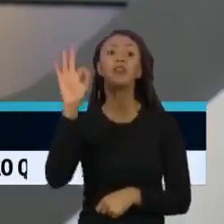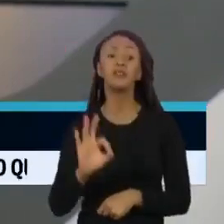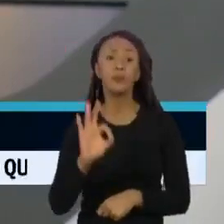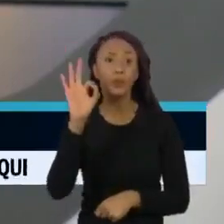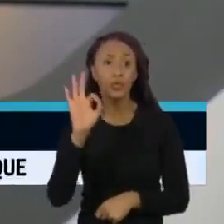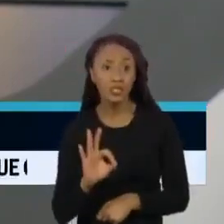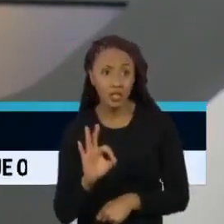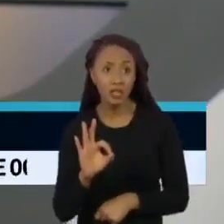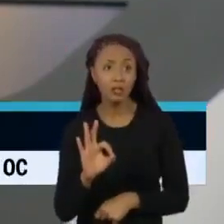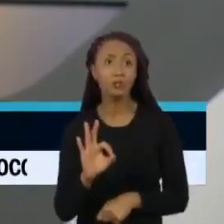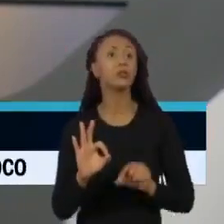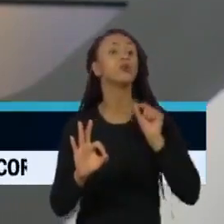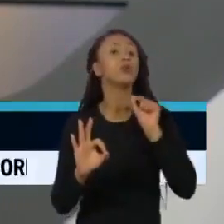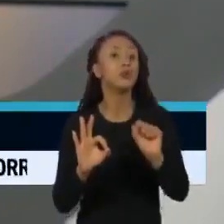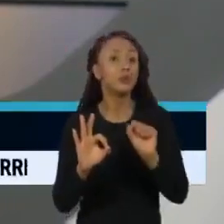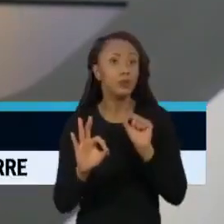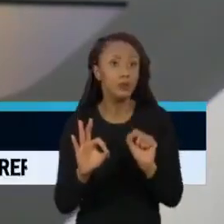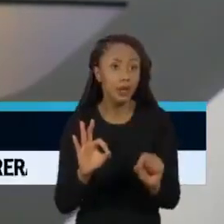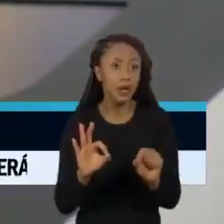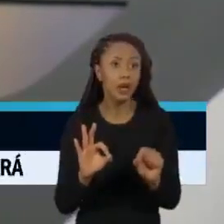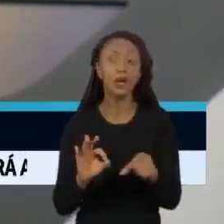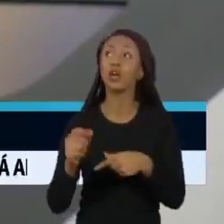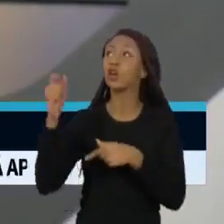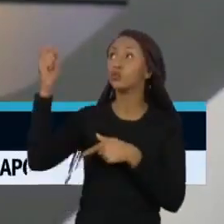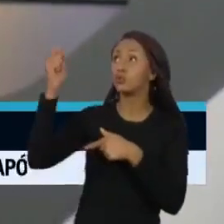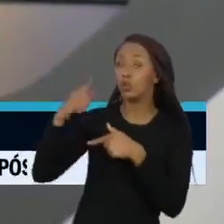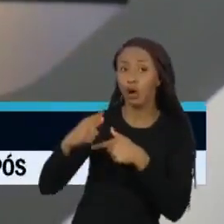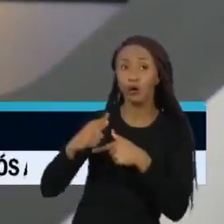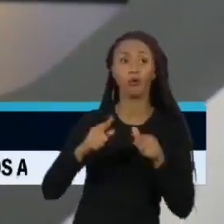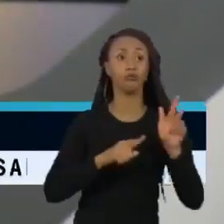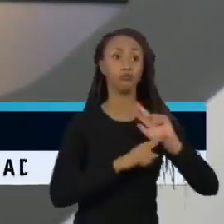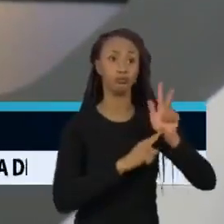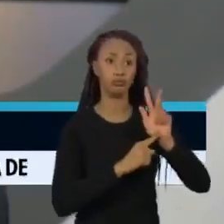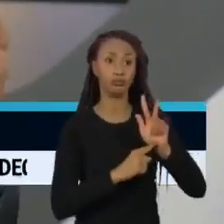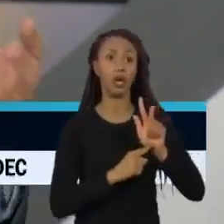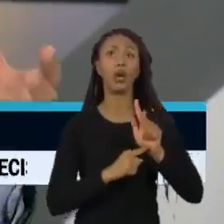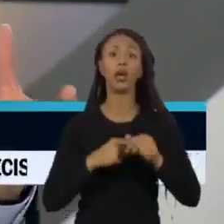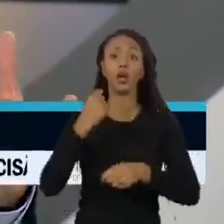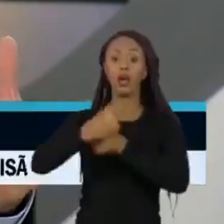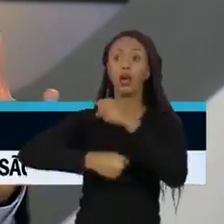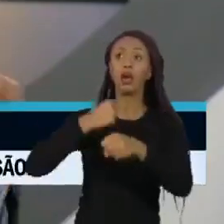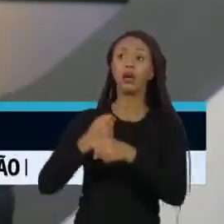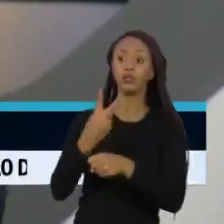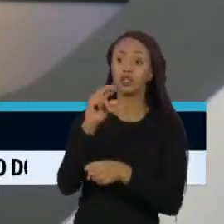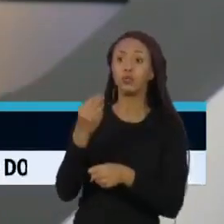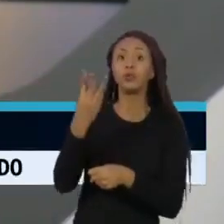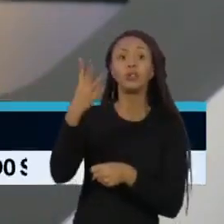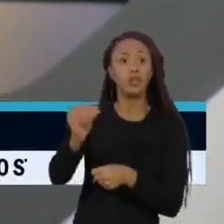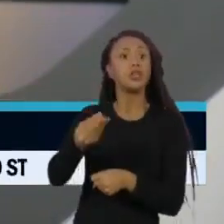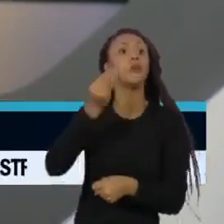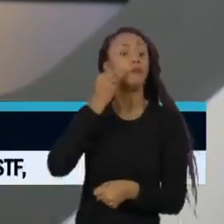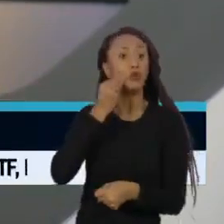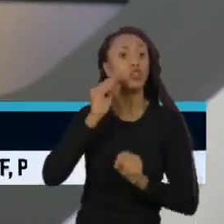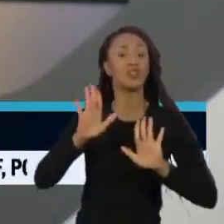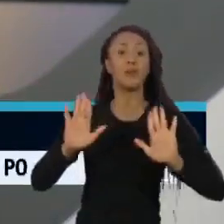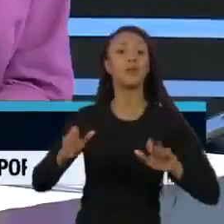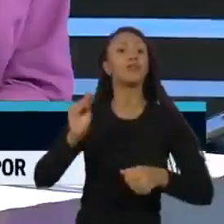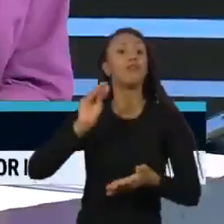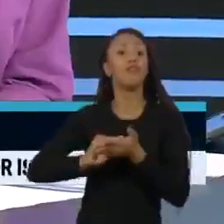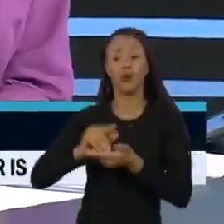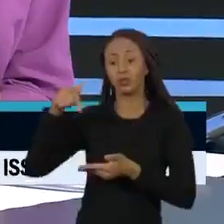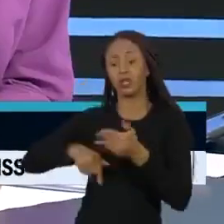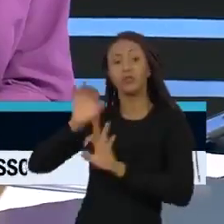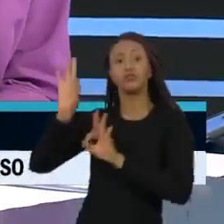30 pelo menos trinta por cento solar eólica em 2030 o que tá faltando é uma visão de médio e longo